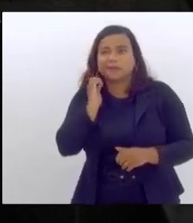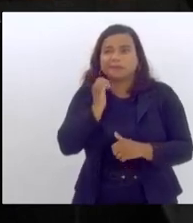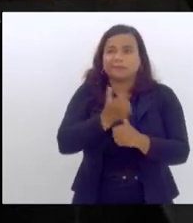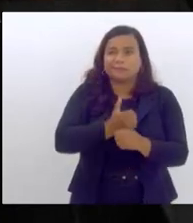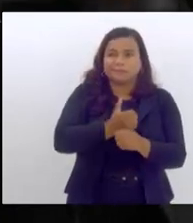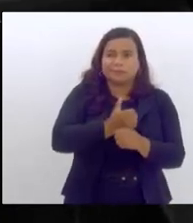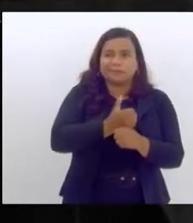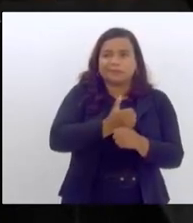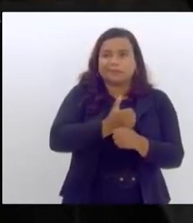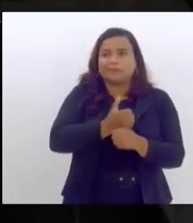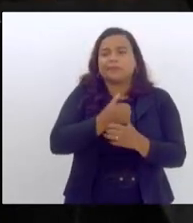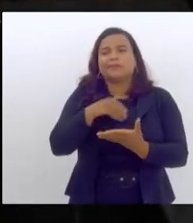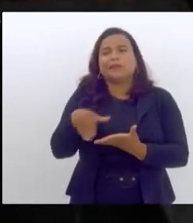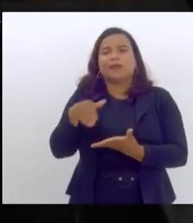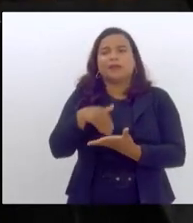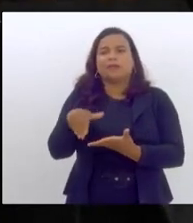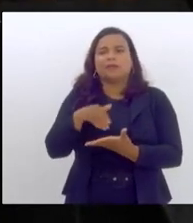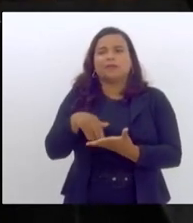Chico Machado.